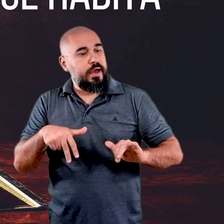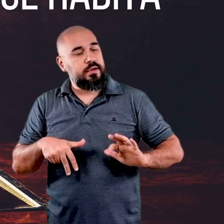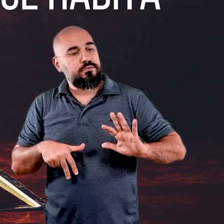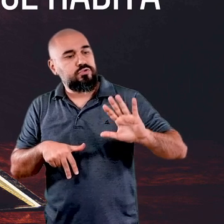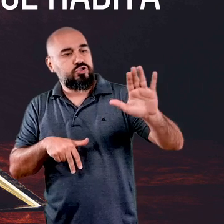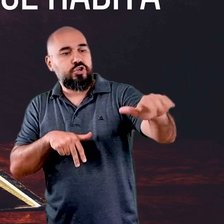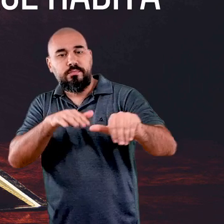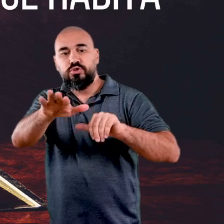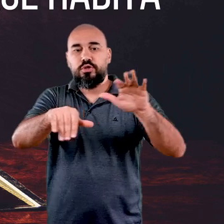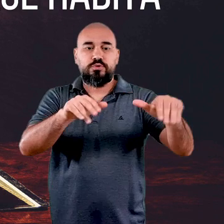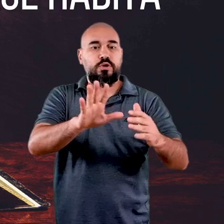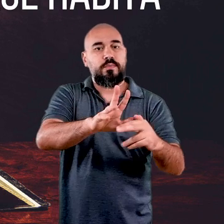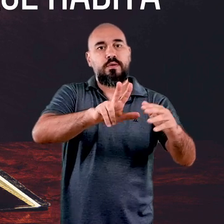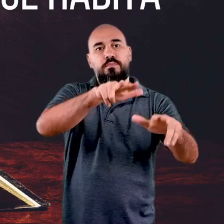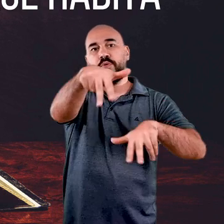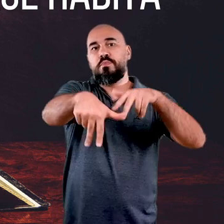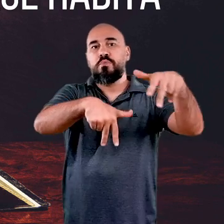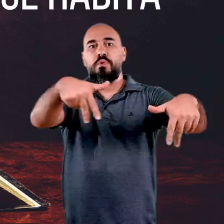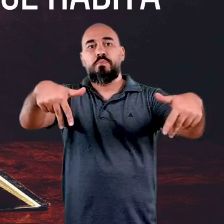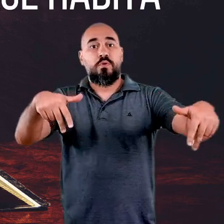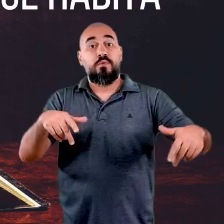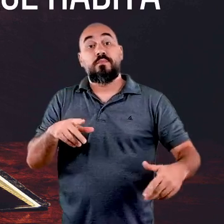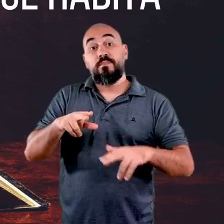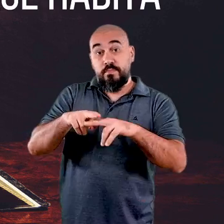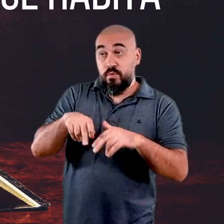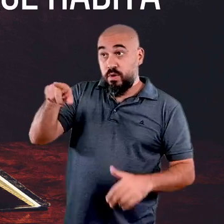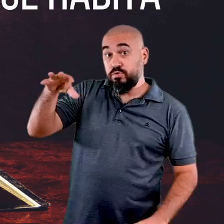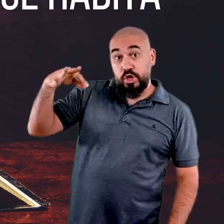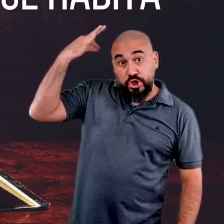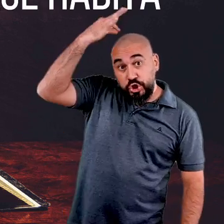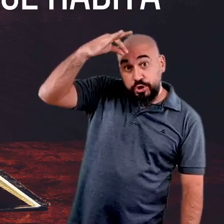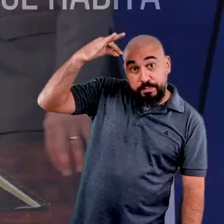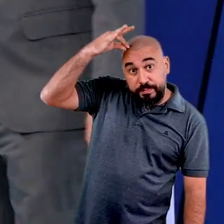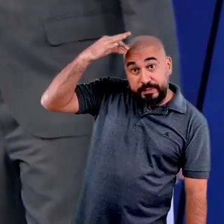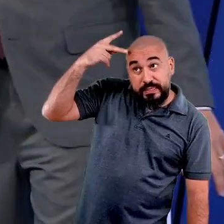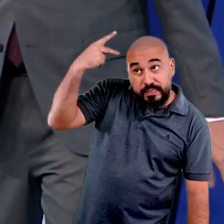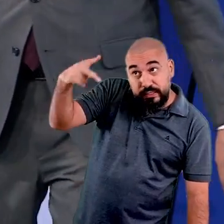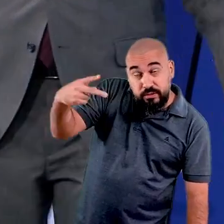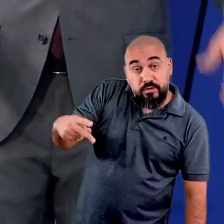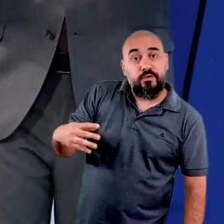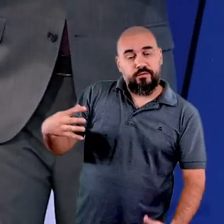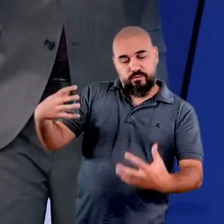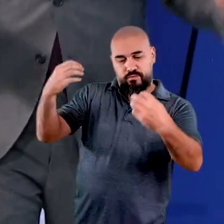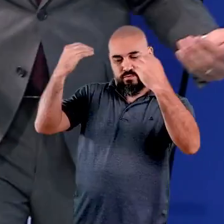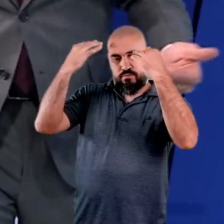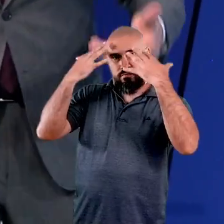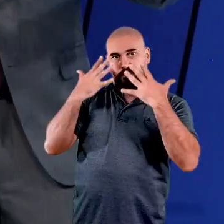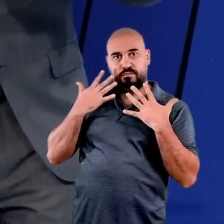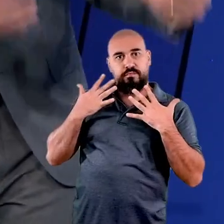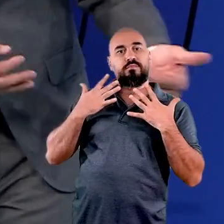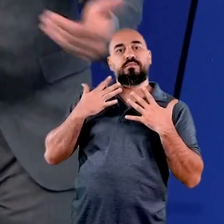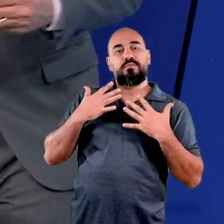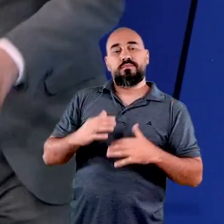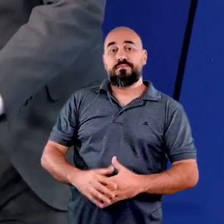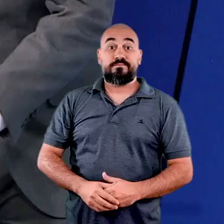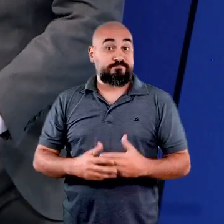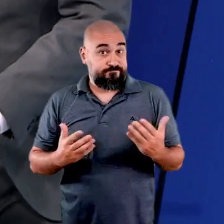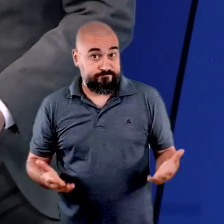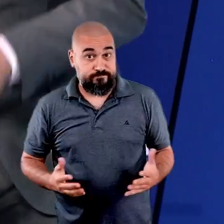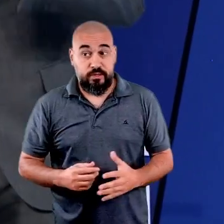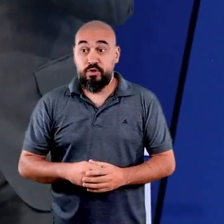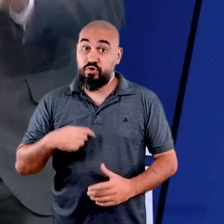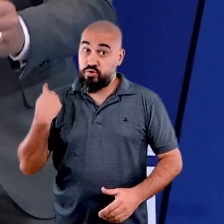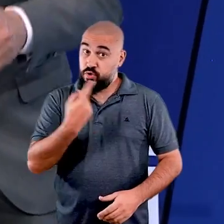o corpo mortal de vocês, por meio do seu Espírito que habita em vocês. Quando nós ressuscitarmos, se passarmos pela